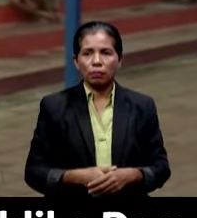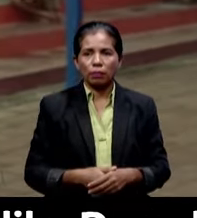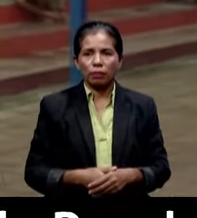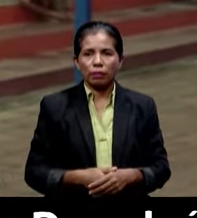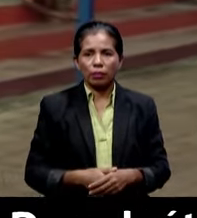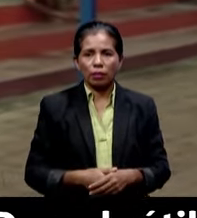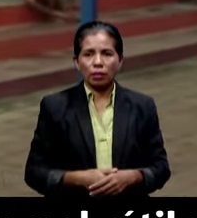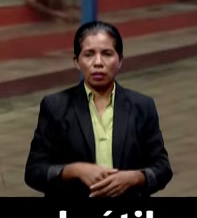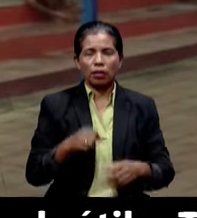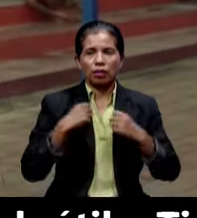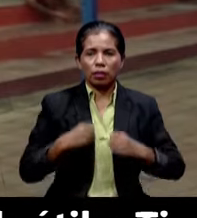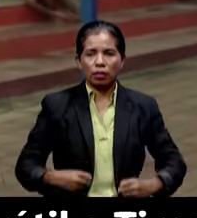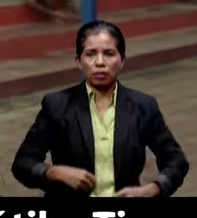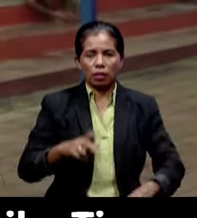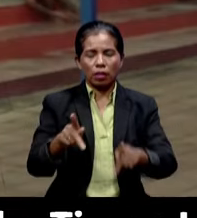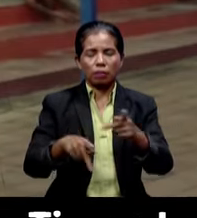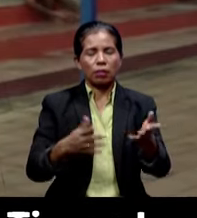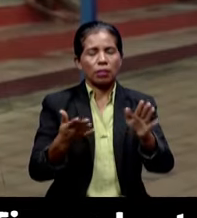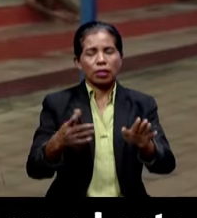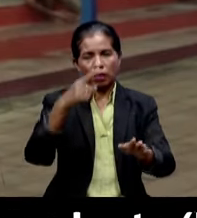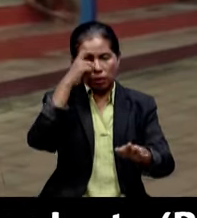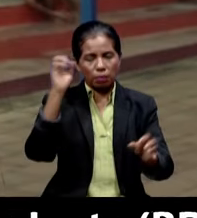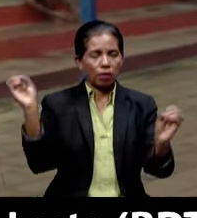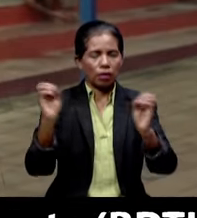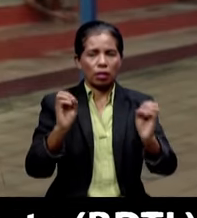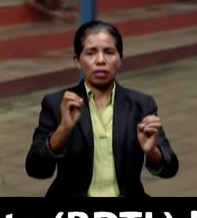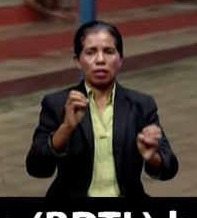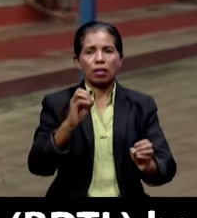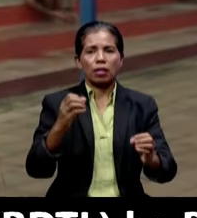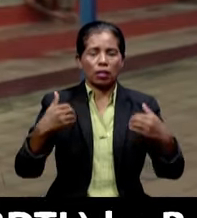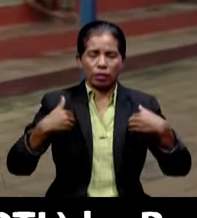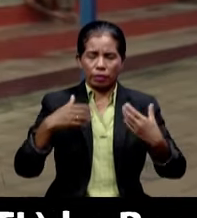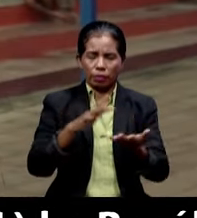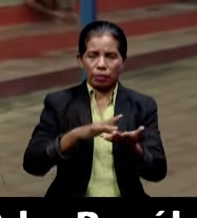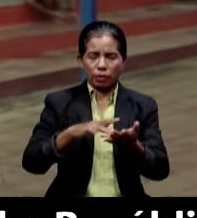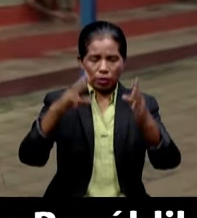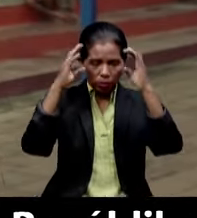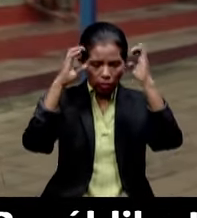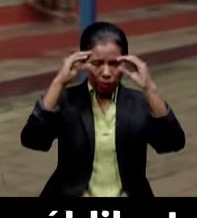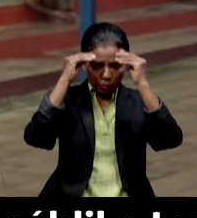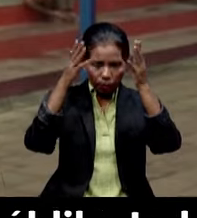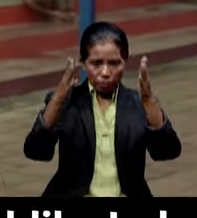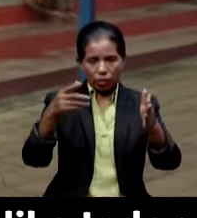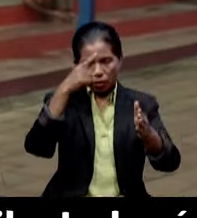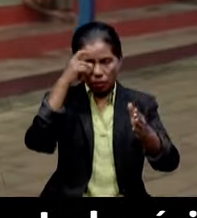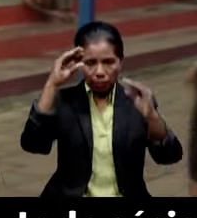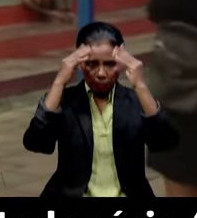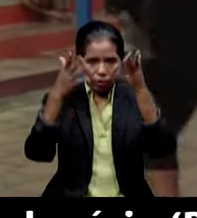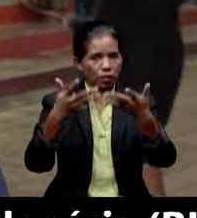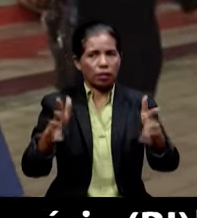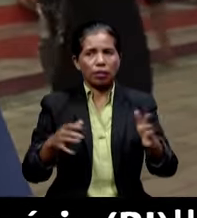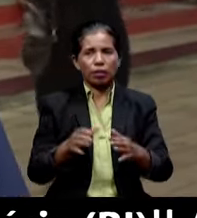Se saúde é uma mata, estava lá, ia em muro. Educação, alunos, professores, lá, ia, estava de espera, tiona.